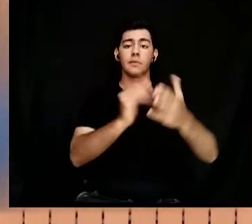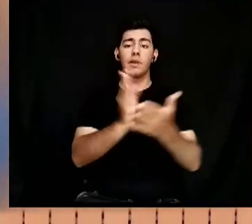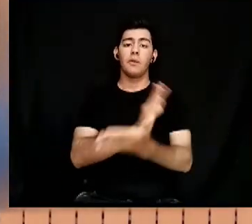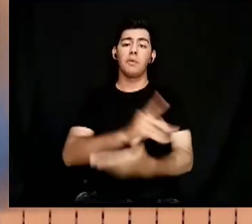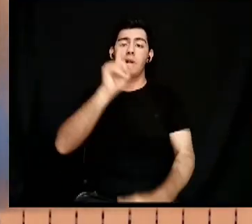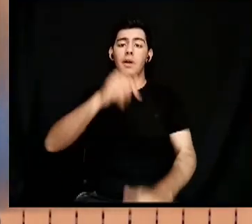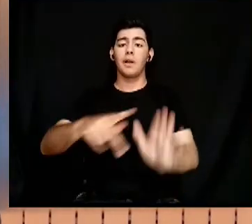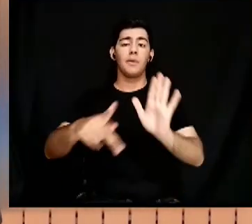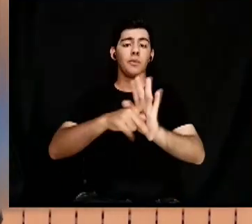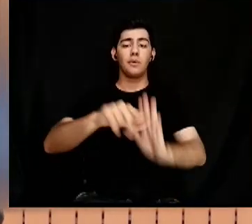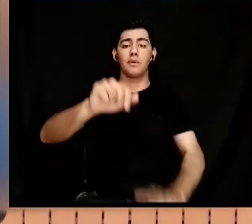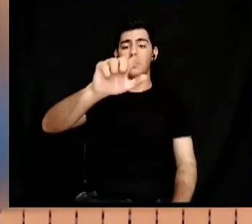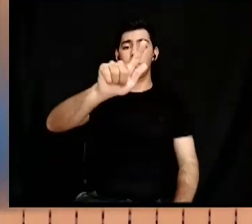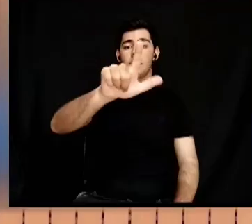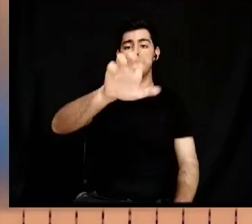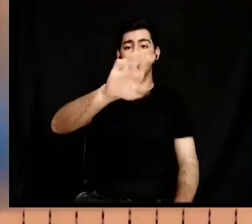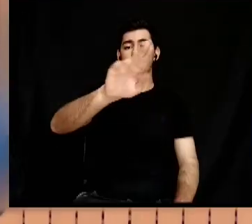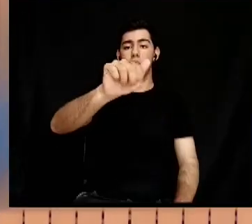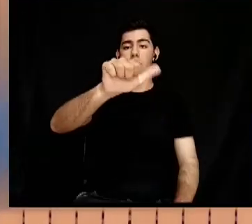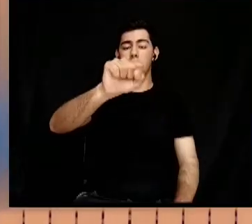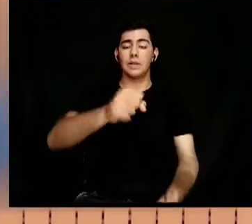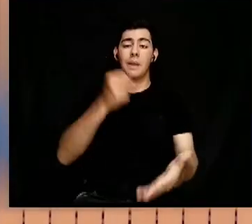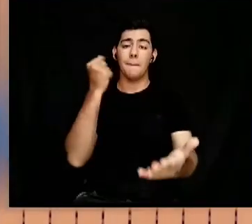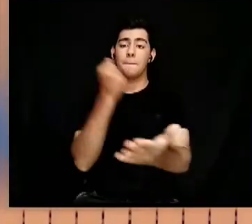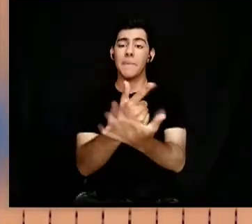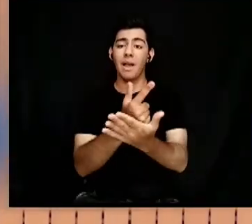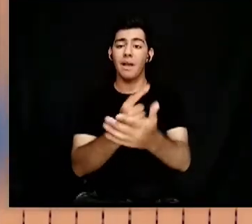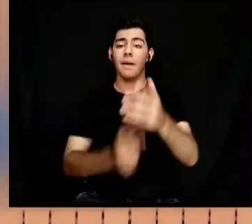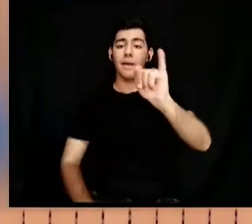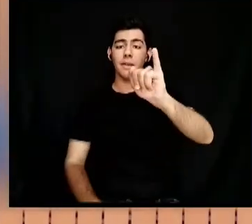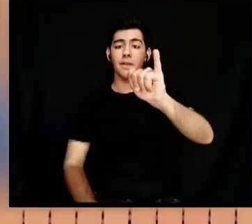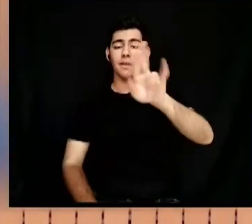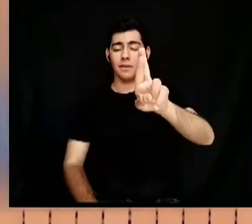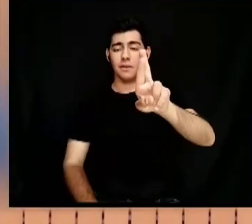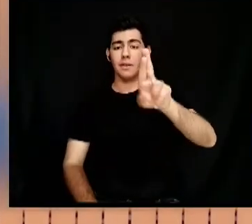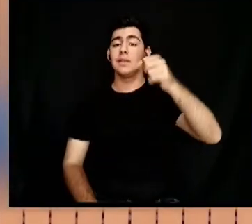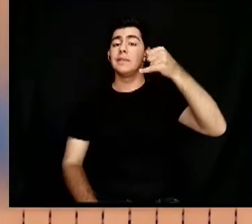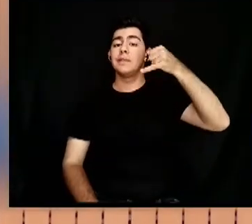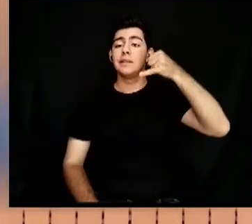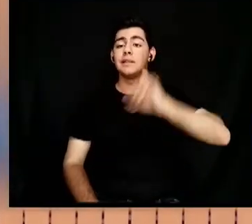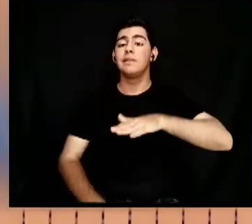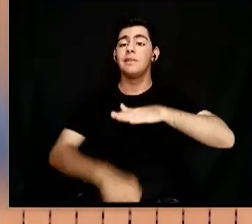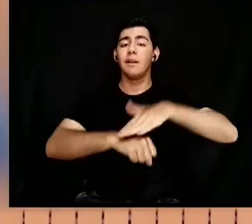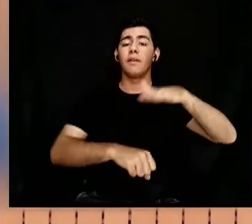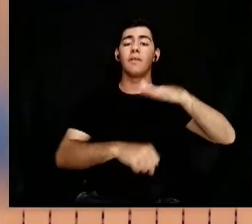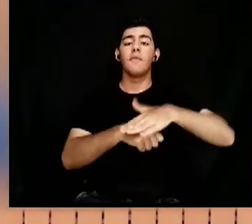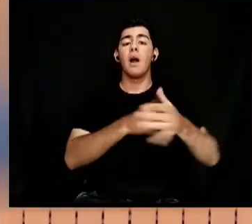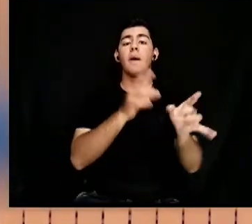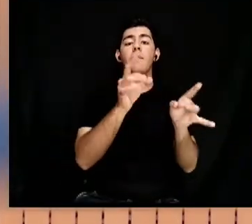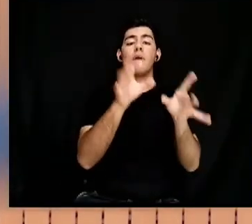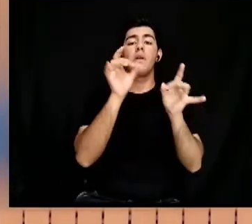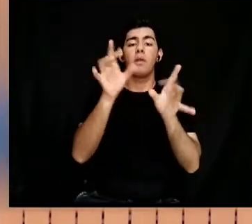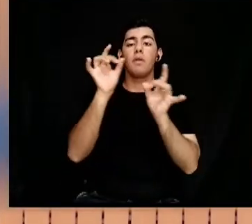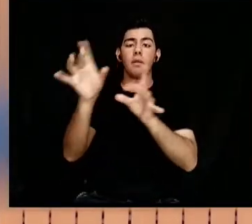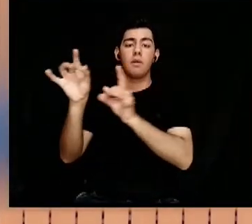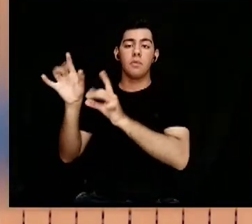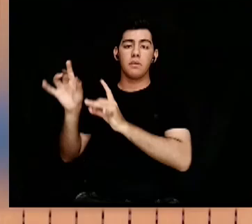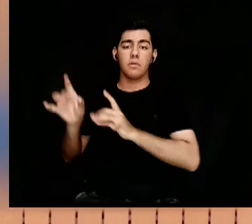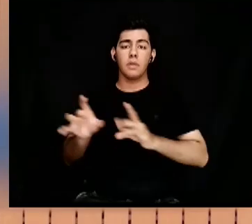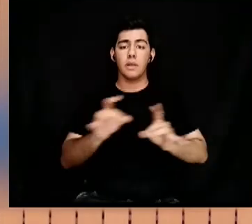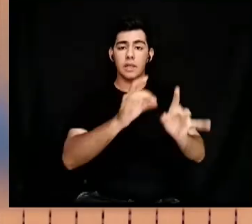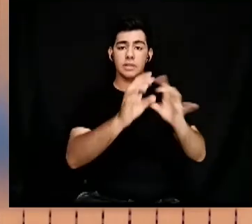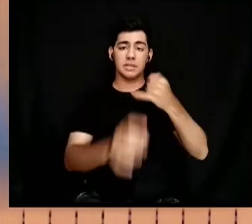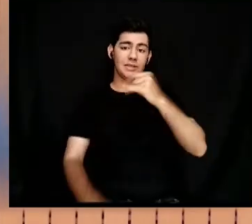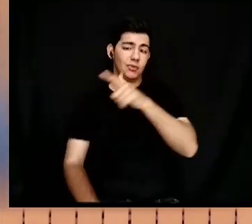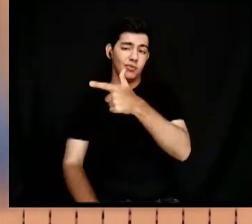IR. E à medida que se loteia e passa-se a vender, se nós não tivermos uma lei como essa,